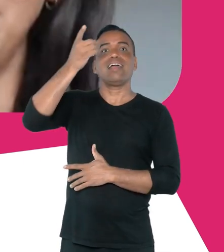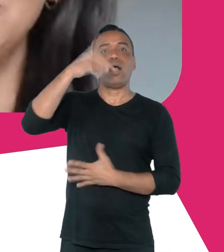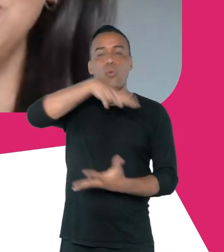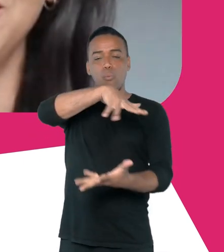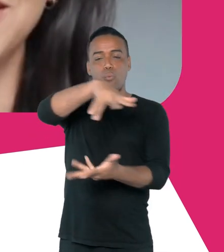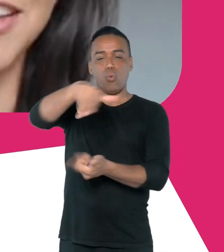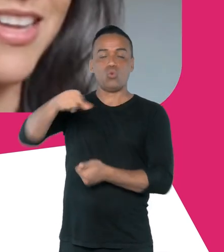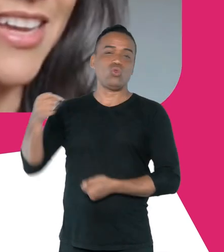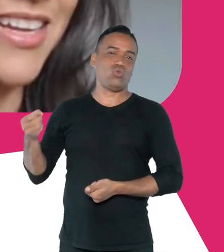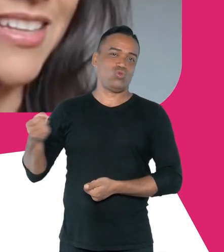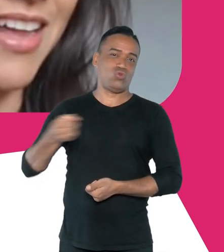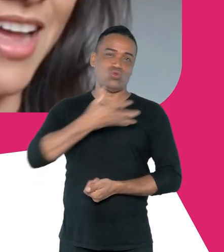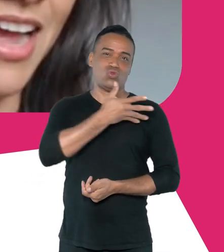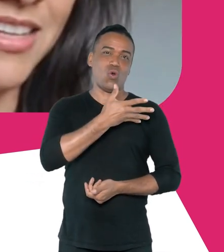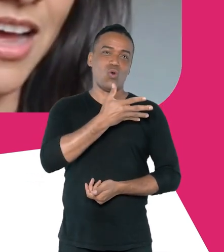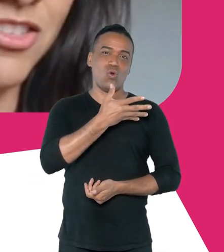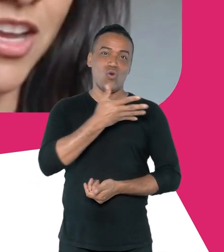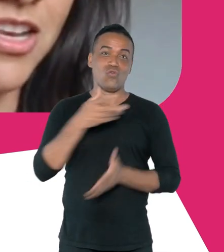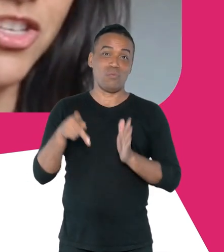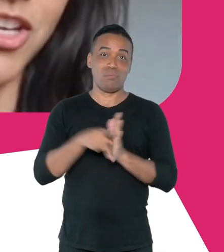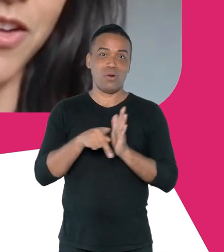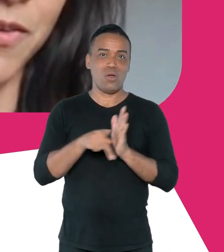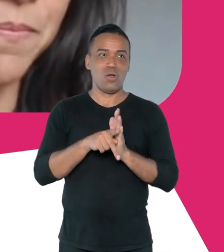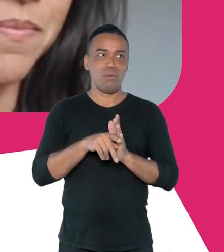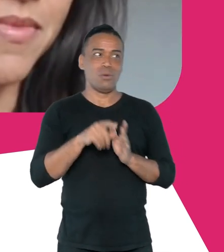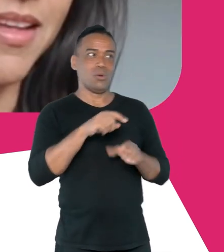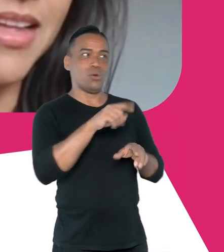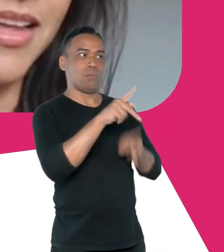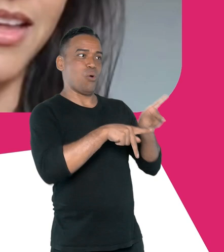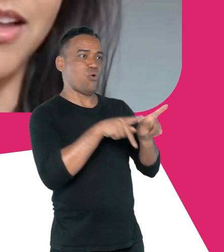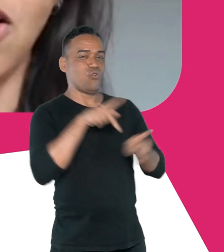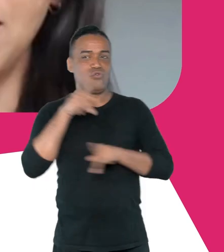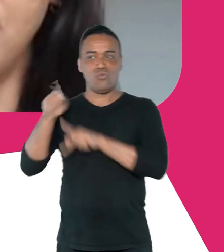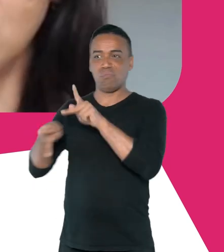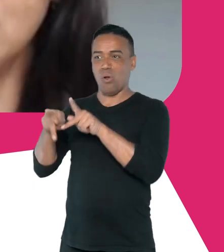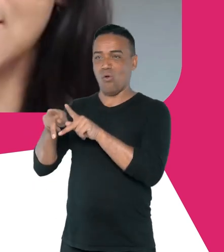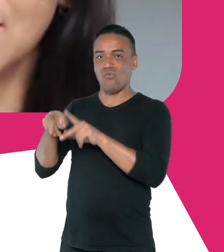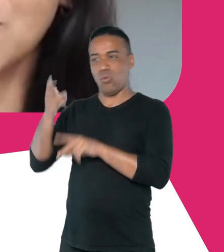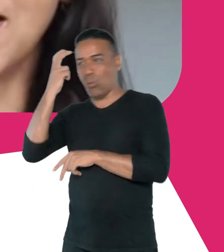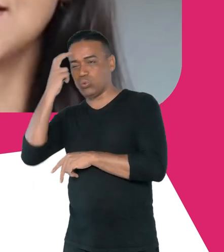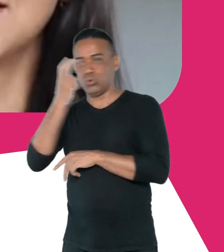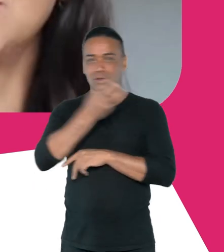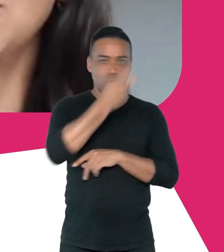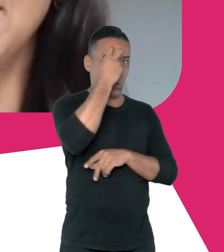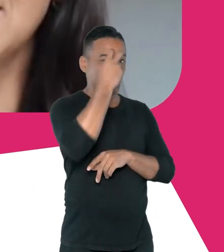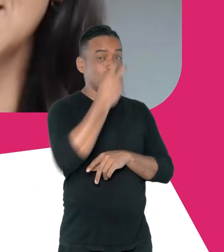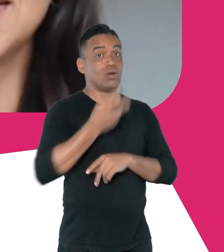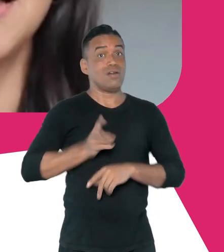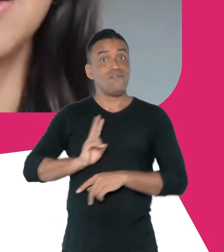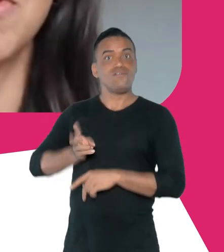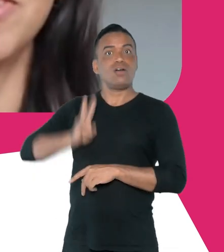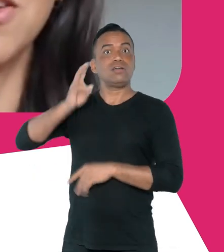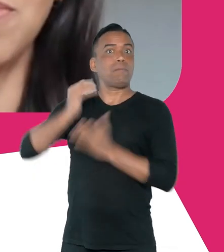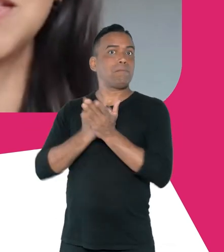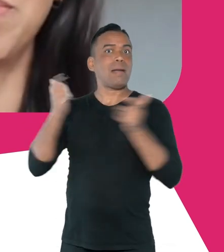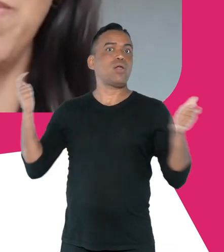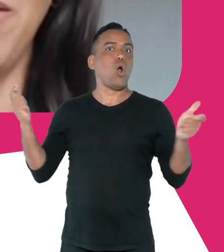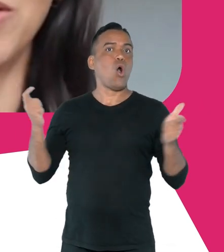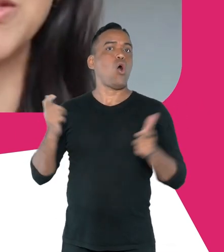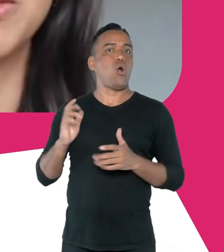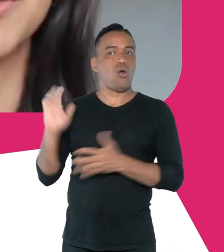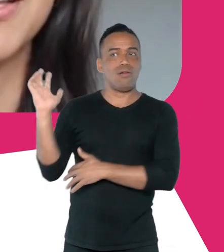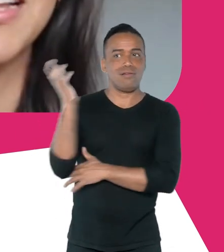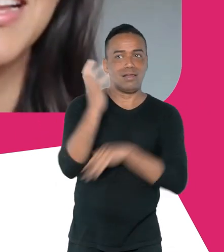novo, assim, a partir da realidade que eles tinham. E valorizando mais a natureza, né? Uma vida com